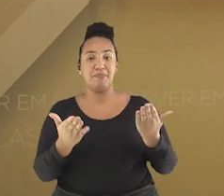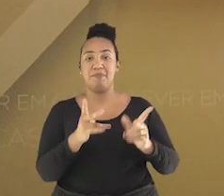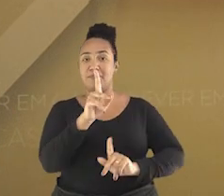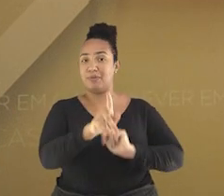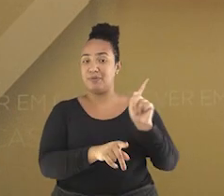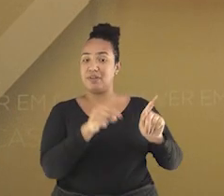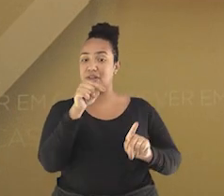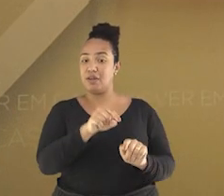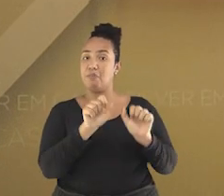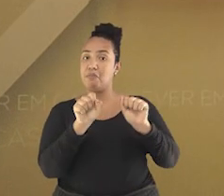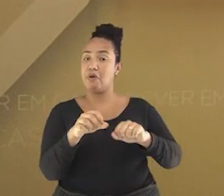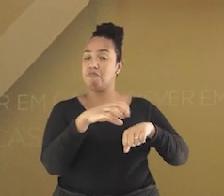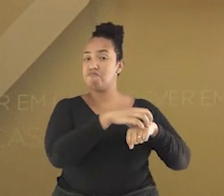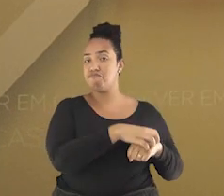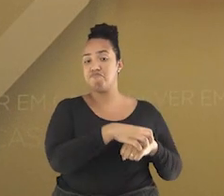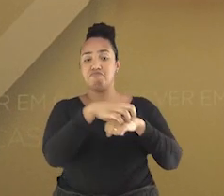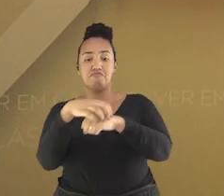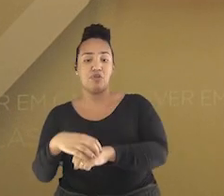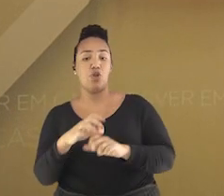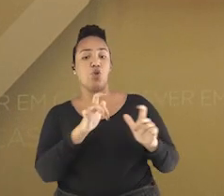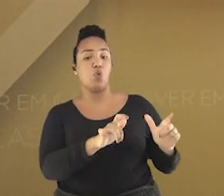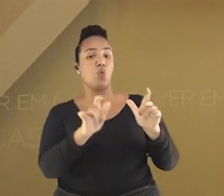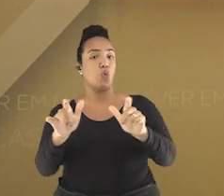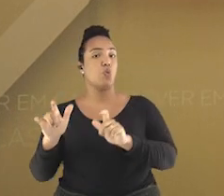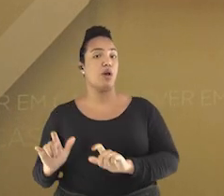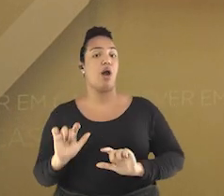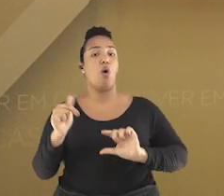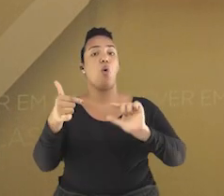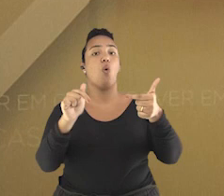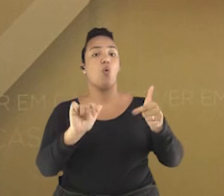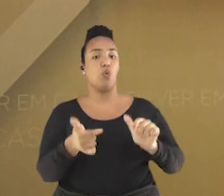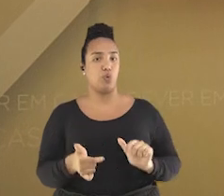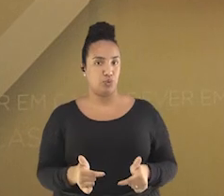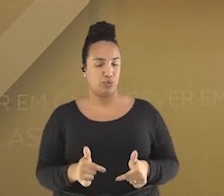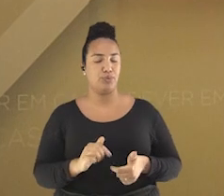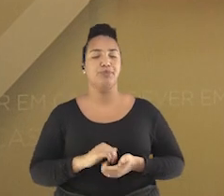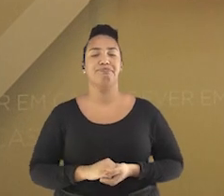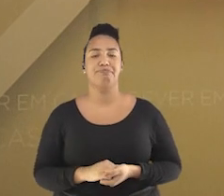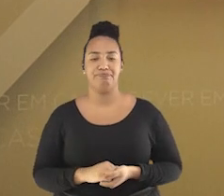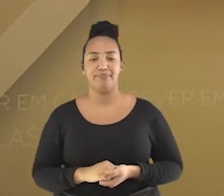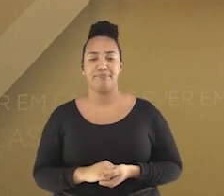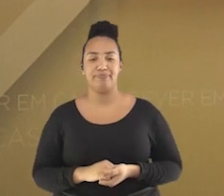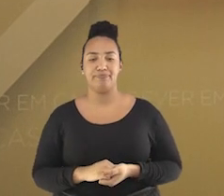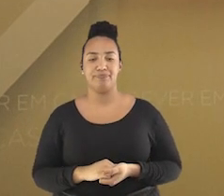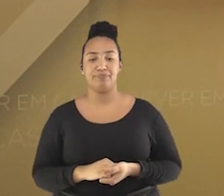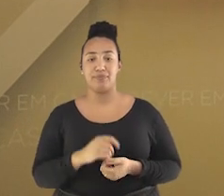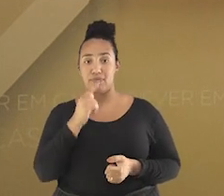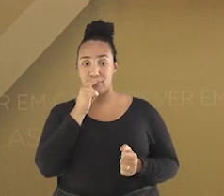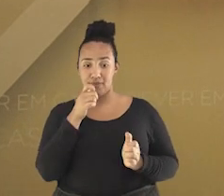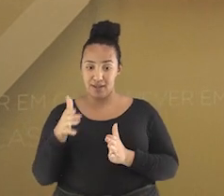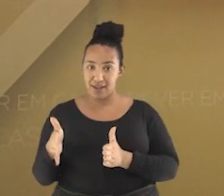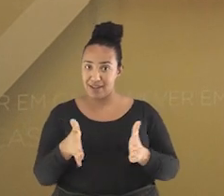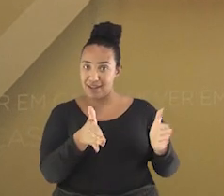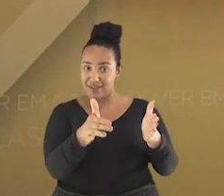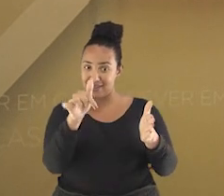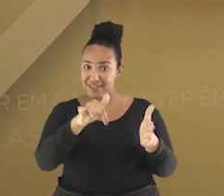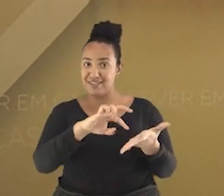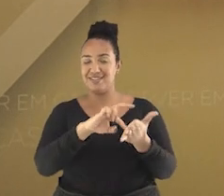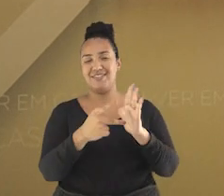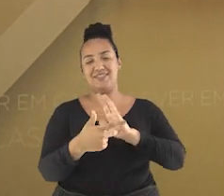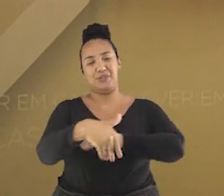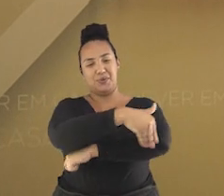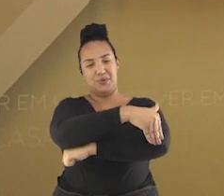que a população pode se deslocar para outras localidades. O rio é a rua da